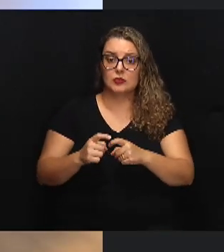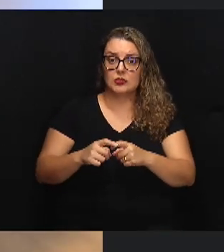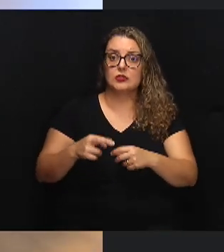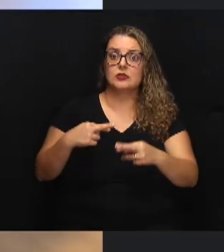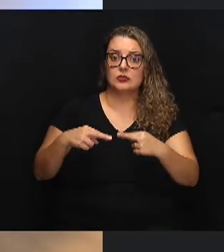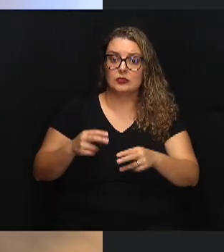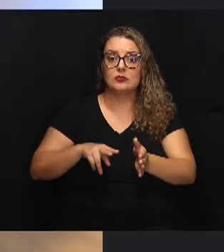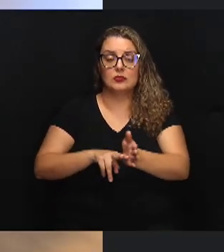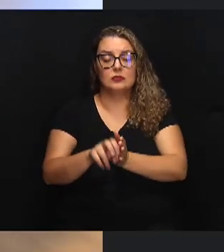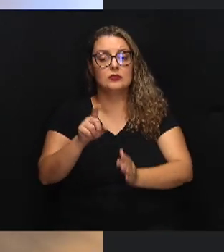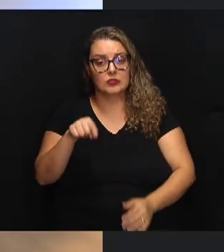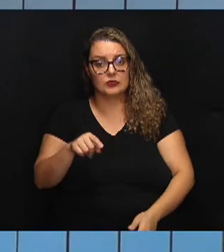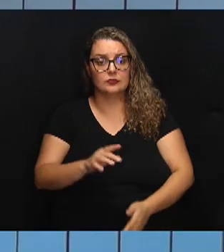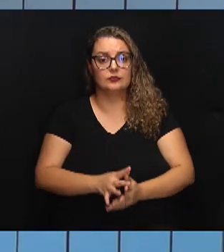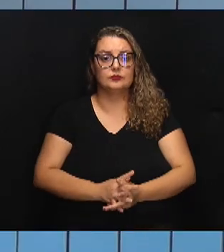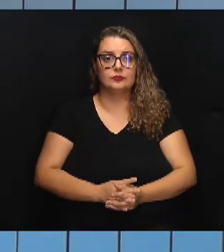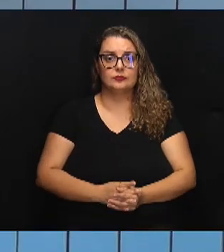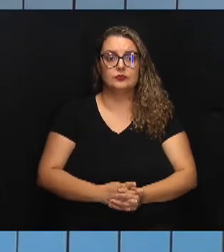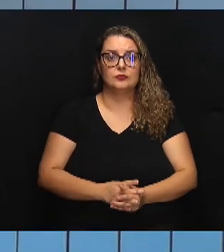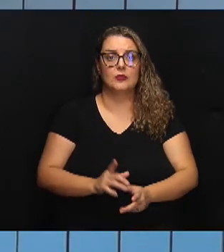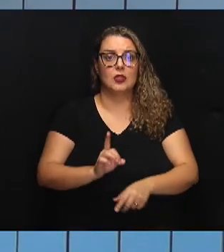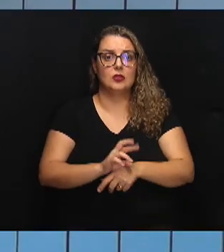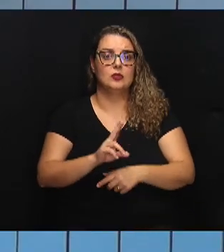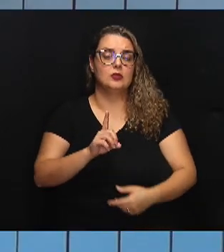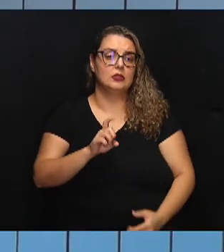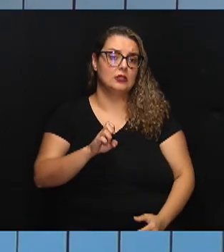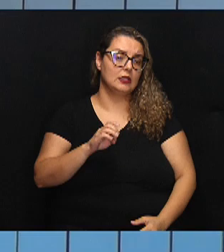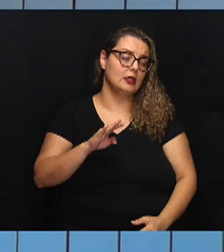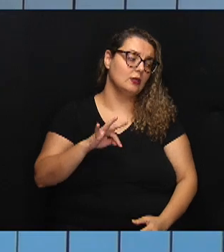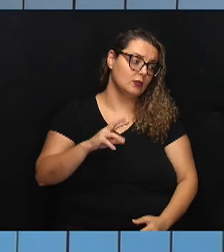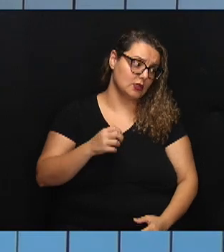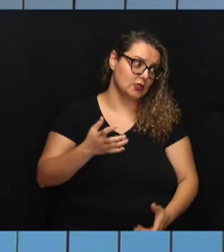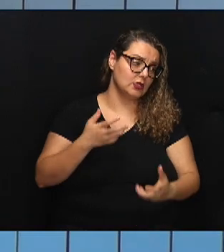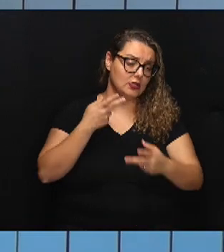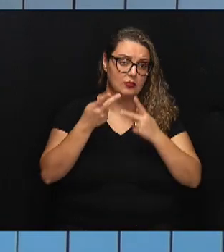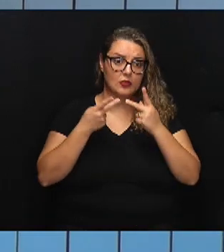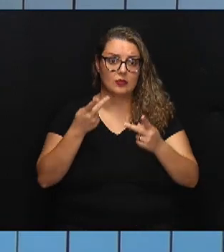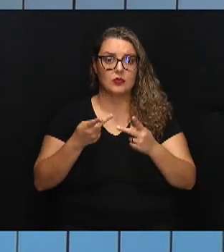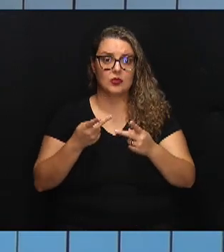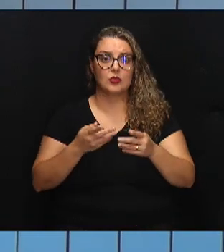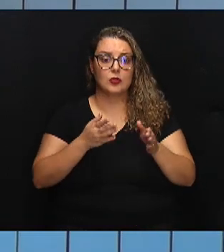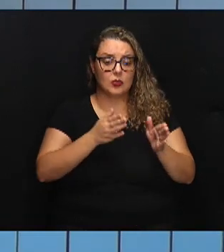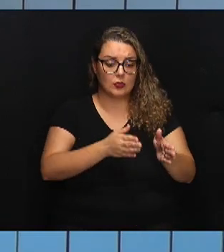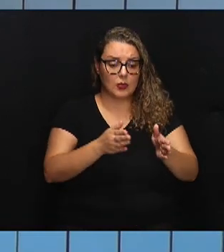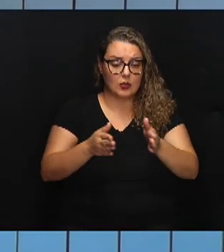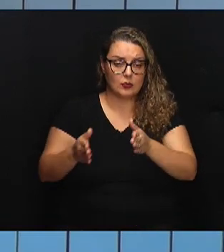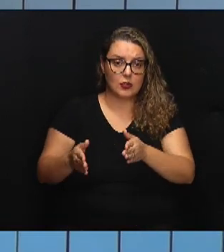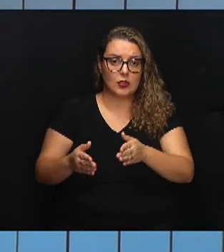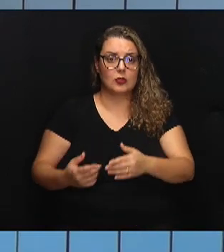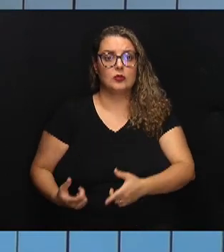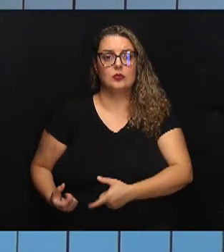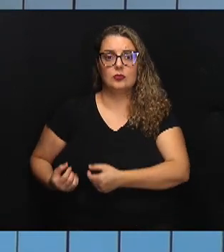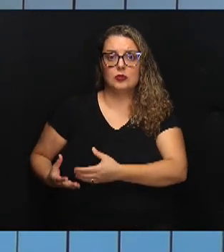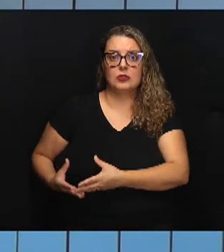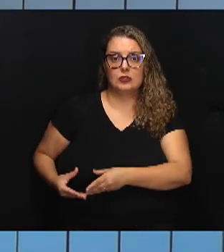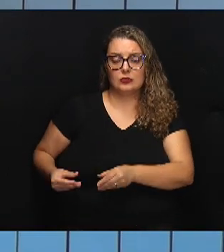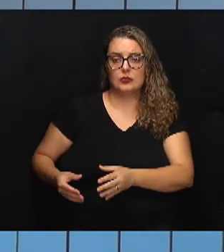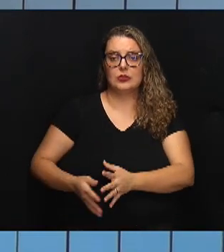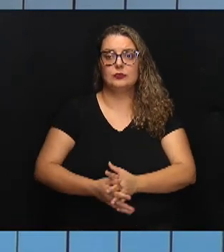esse diagnóstico. Débora, eu gostaria que você falasse um pouquinho dos estágios do câncer de pâncreas.